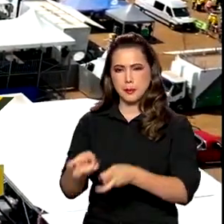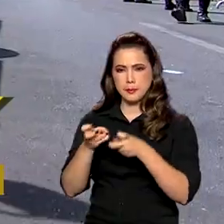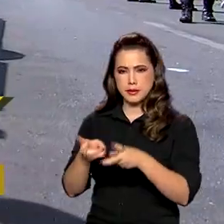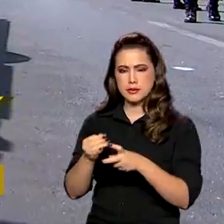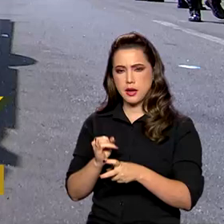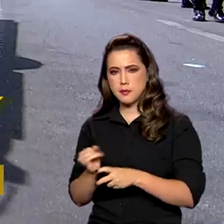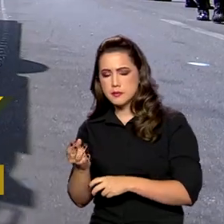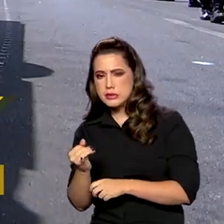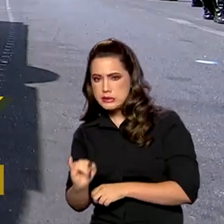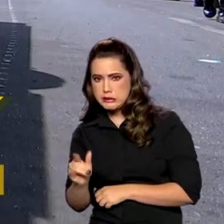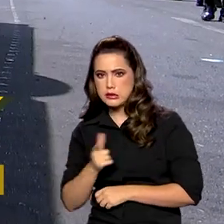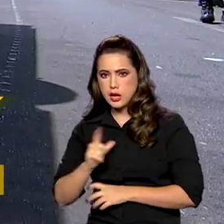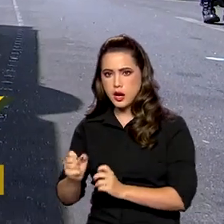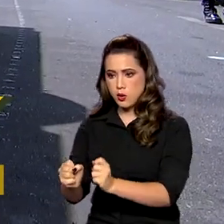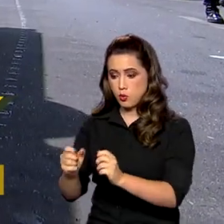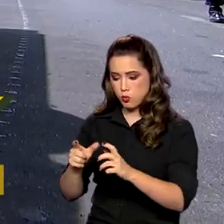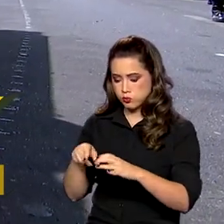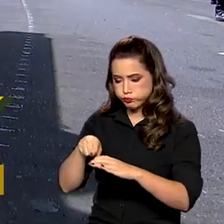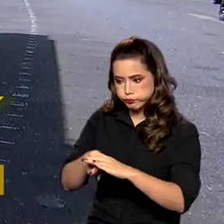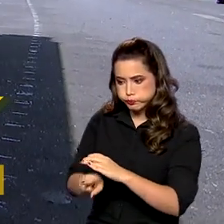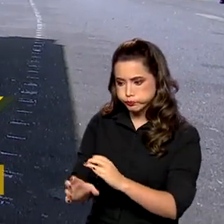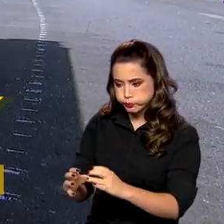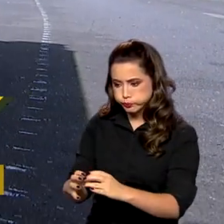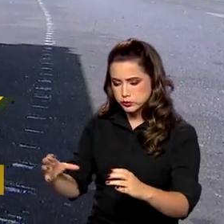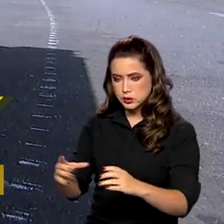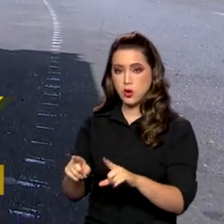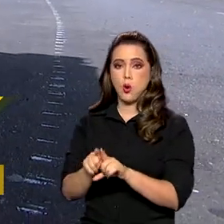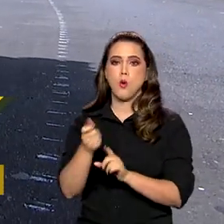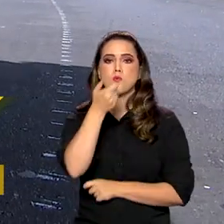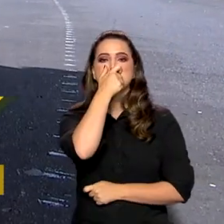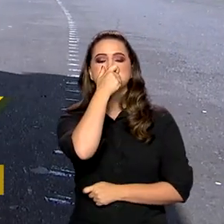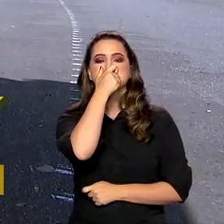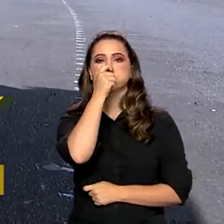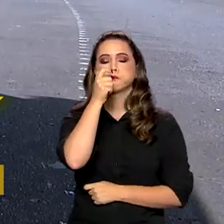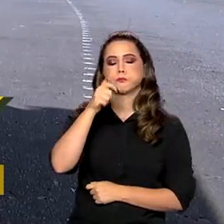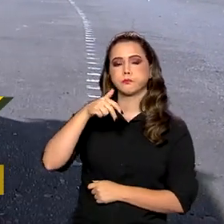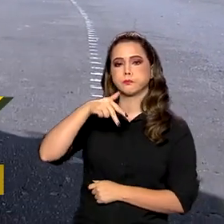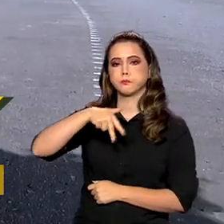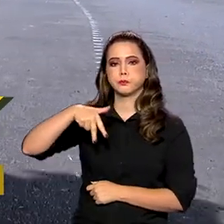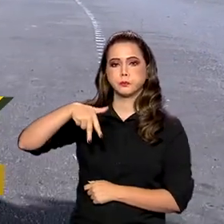desminagem, bem como materiais de mergulho autônomo e dependente.